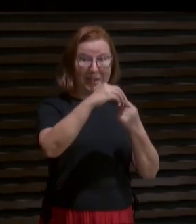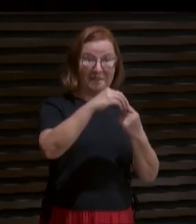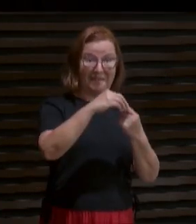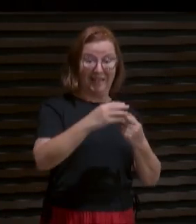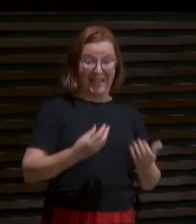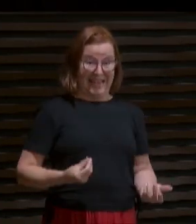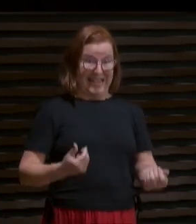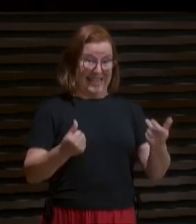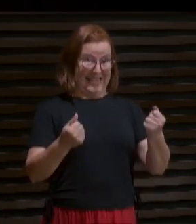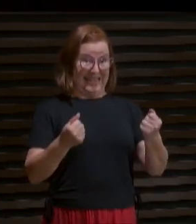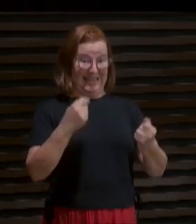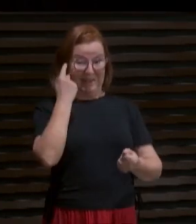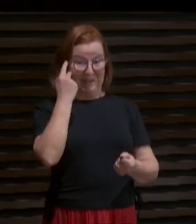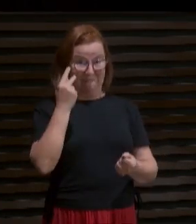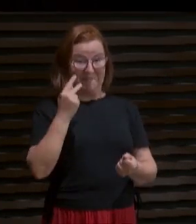filhos.